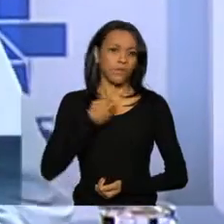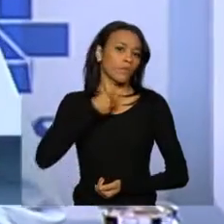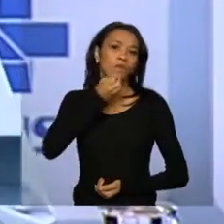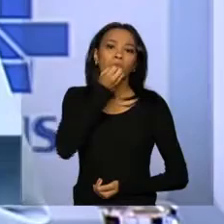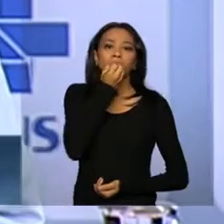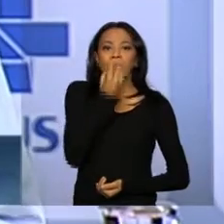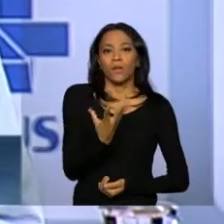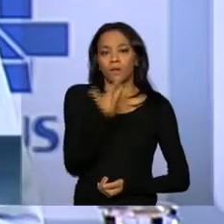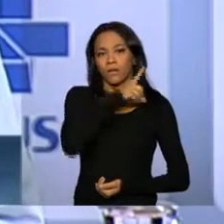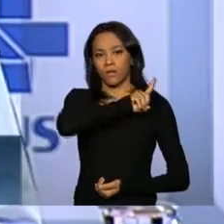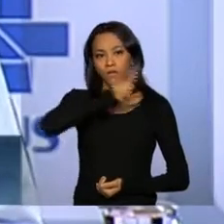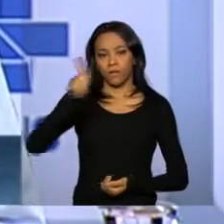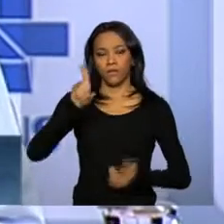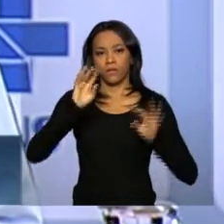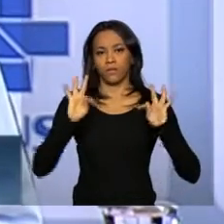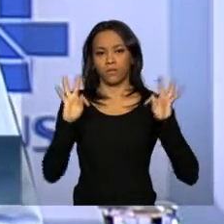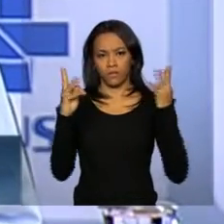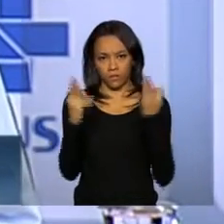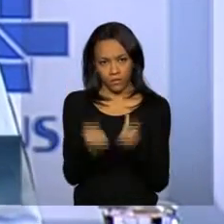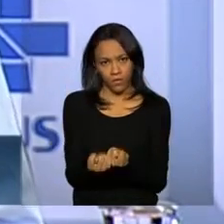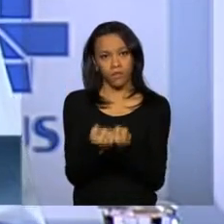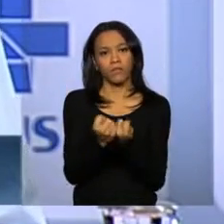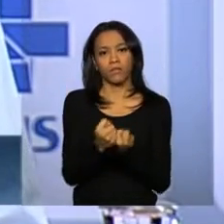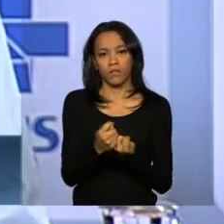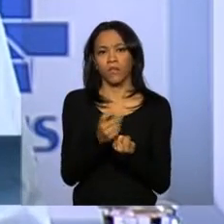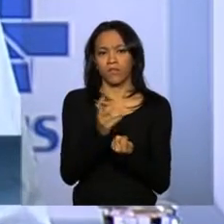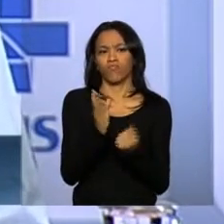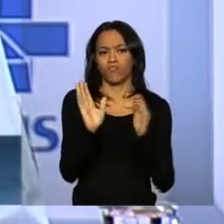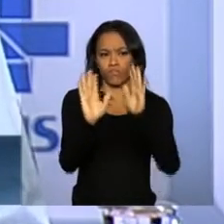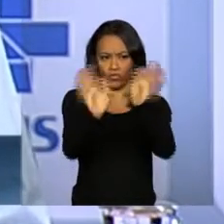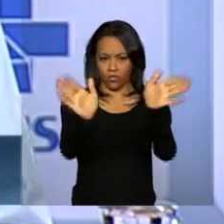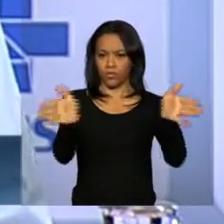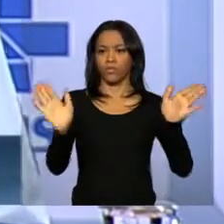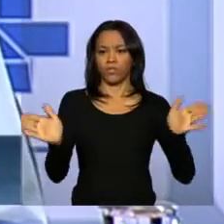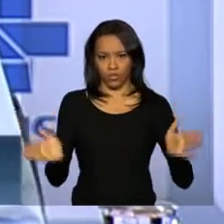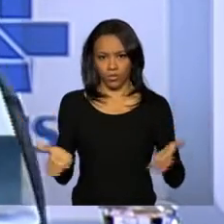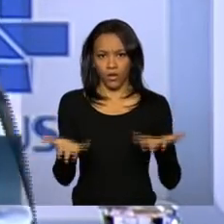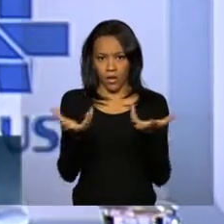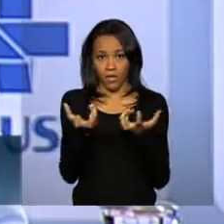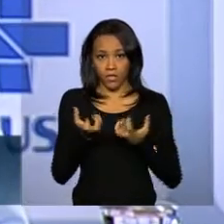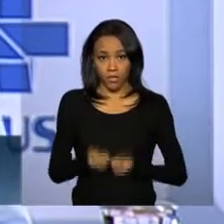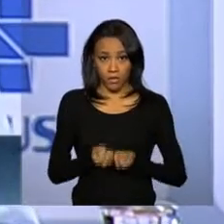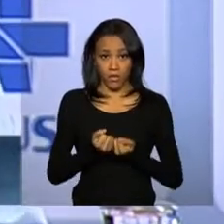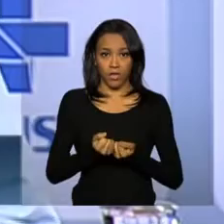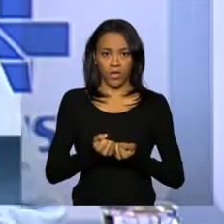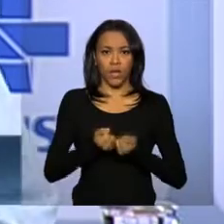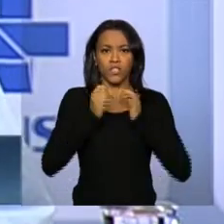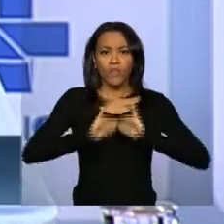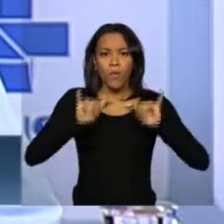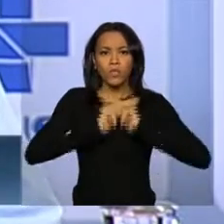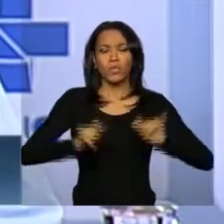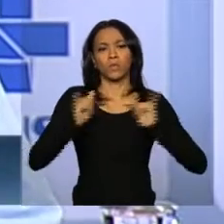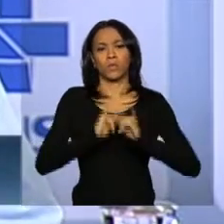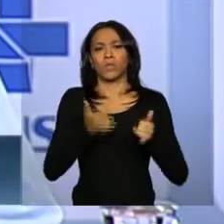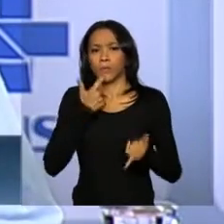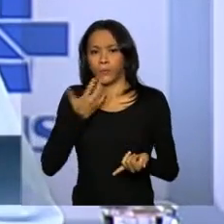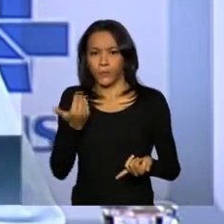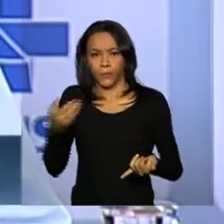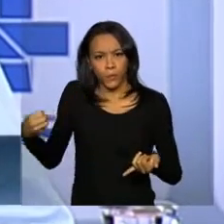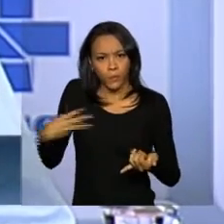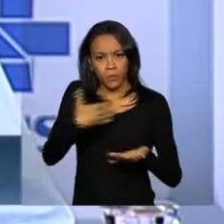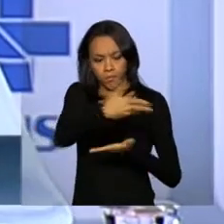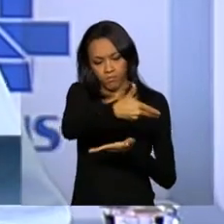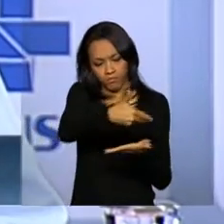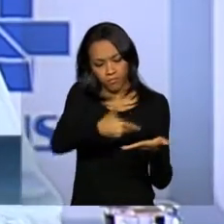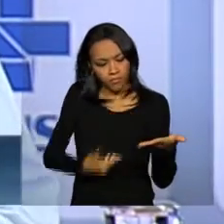Bom, nós temos, acho que todos receberam a atualização com os números mais recentes das notificações